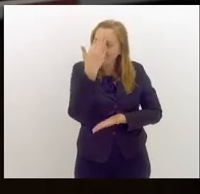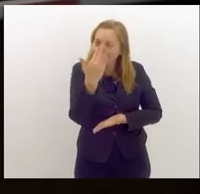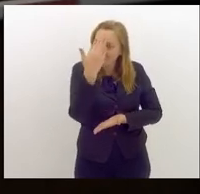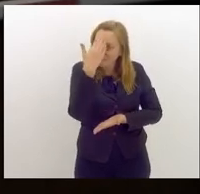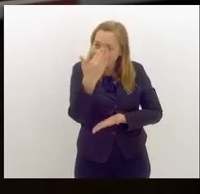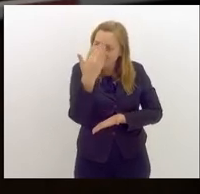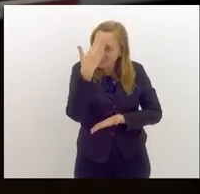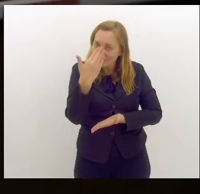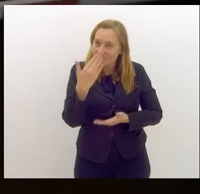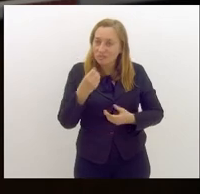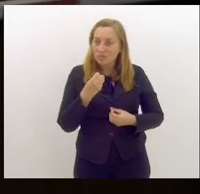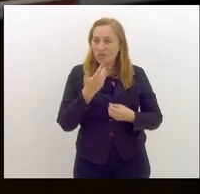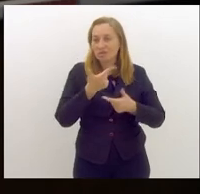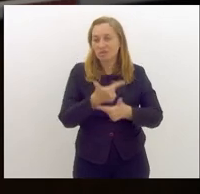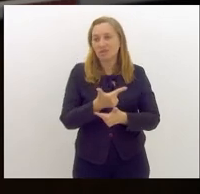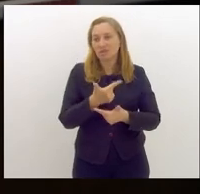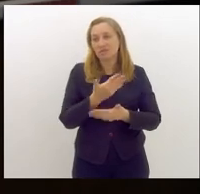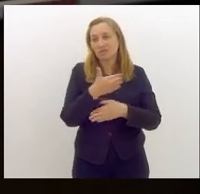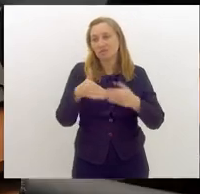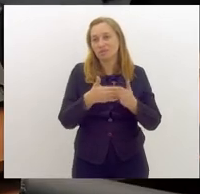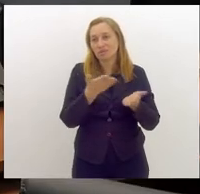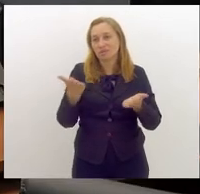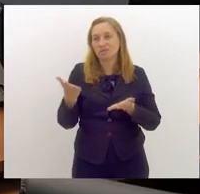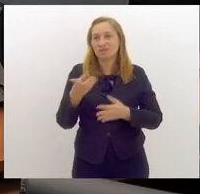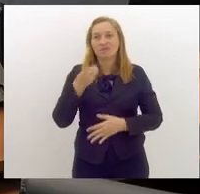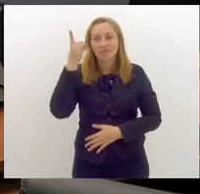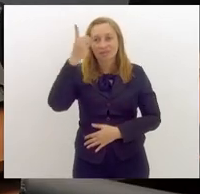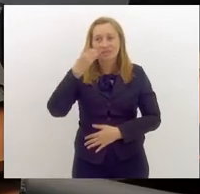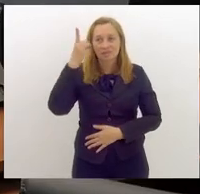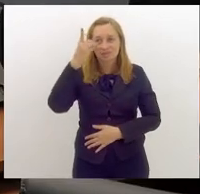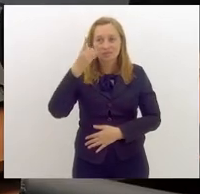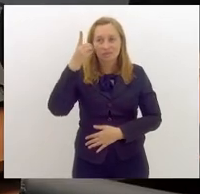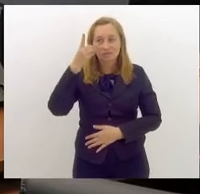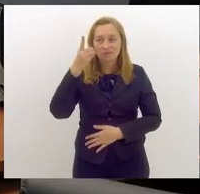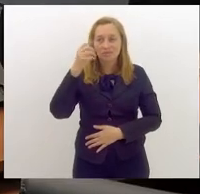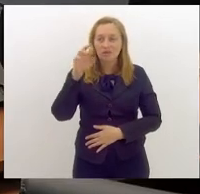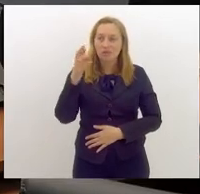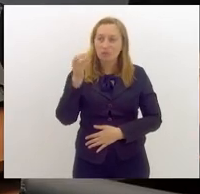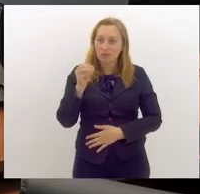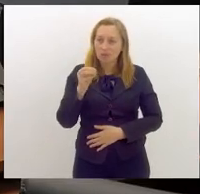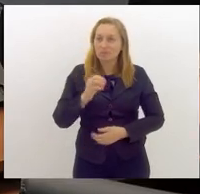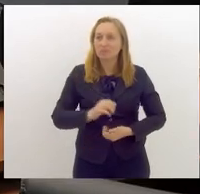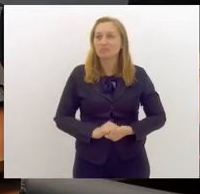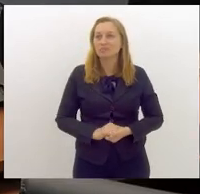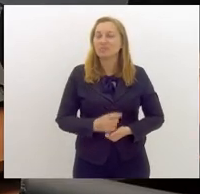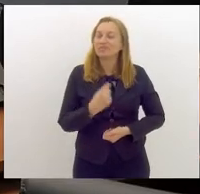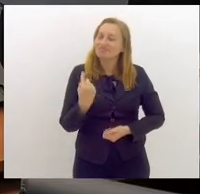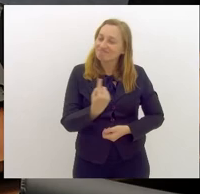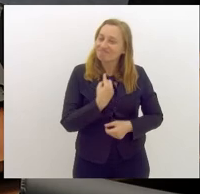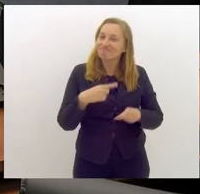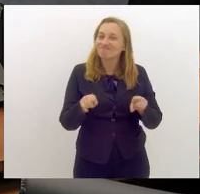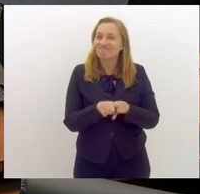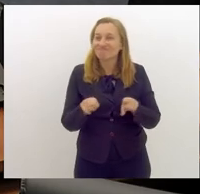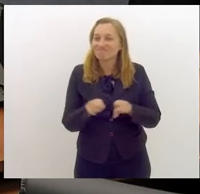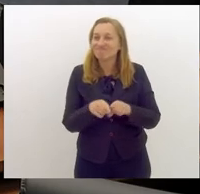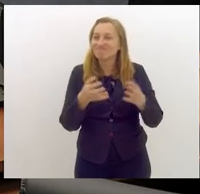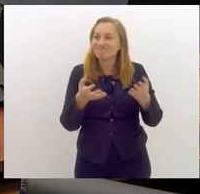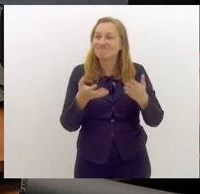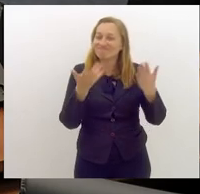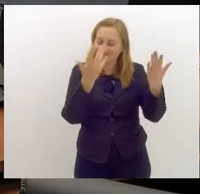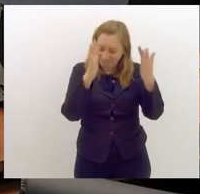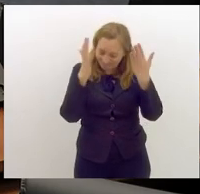e boa sorte a todos Deputado Deputado Eurico Nós também queremos ver